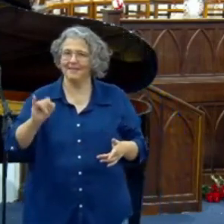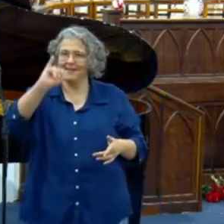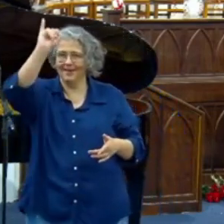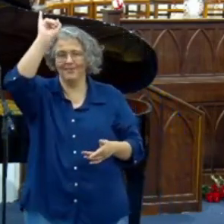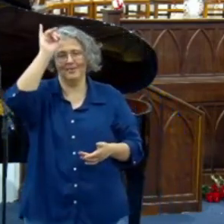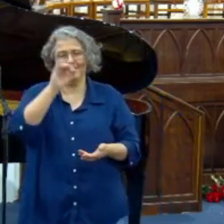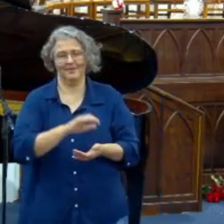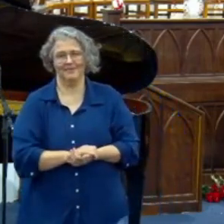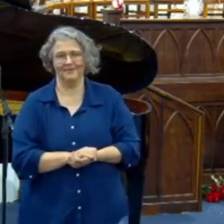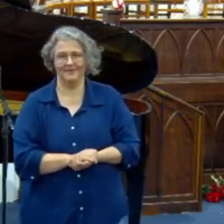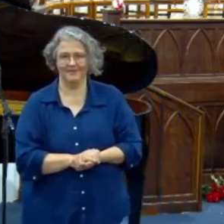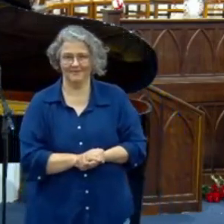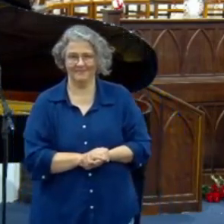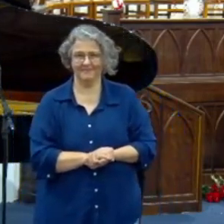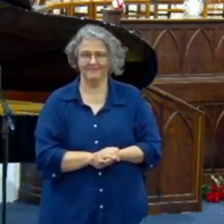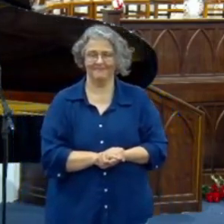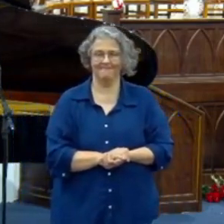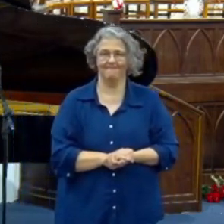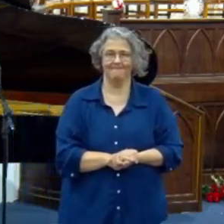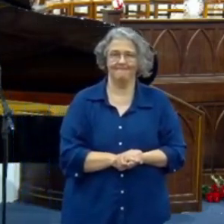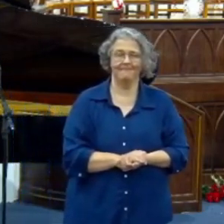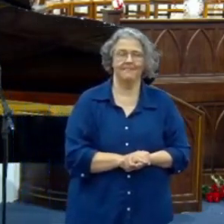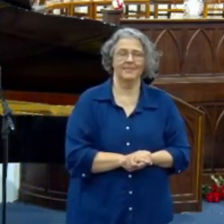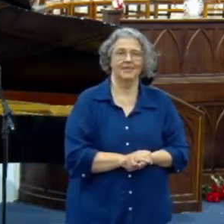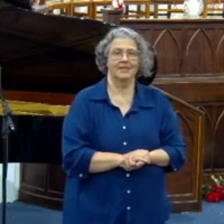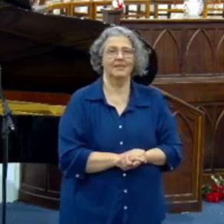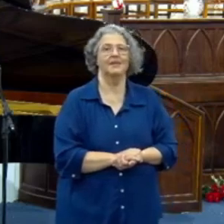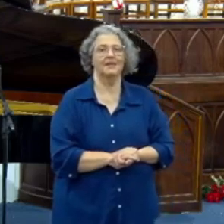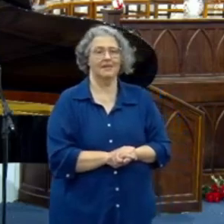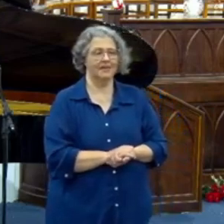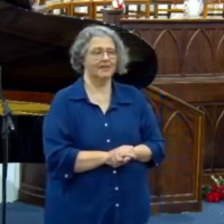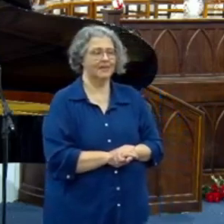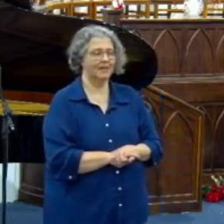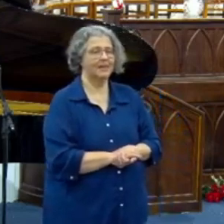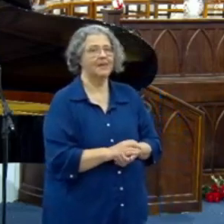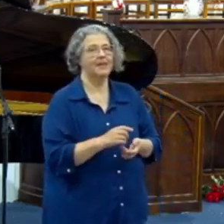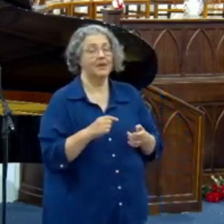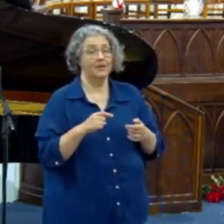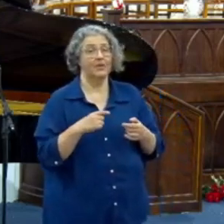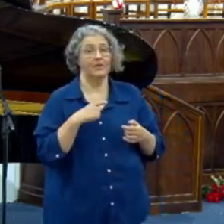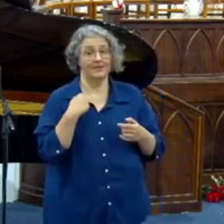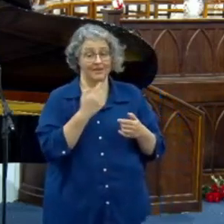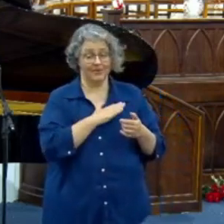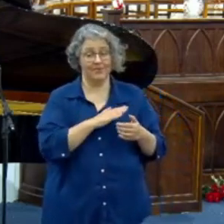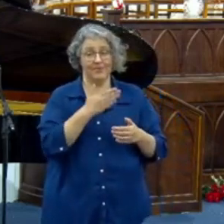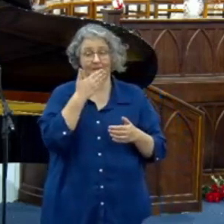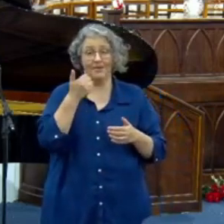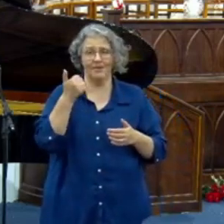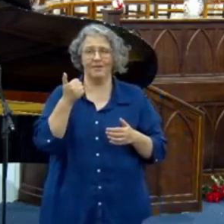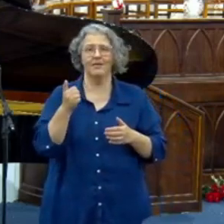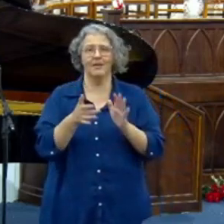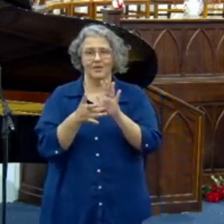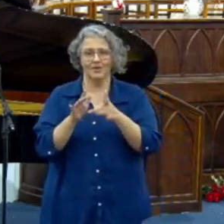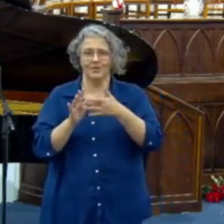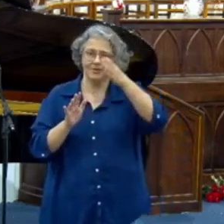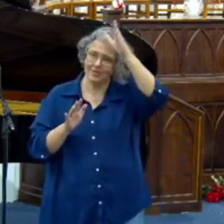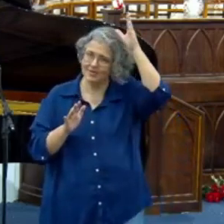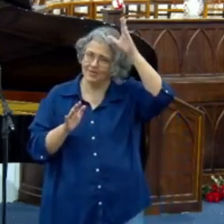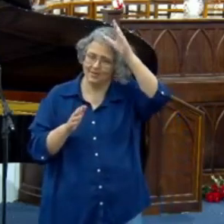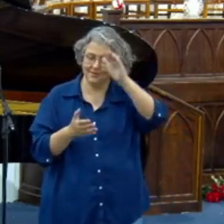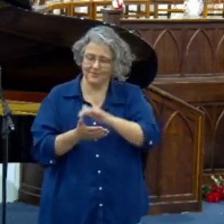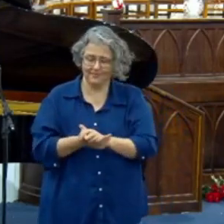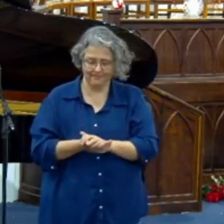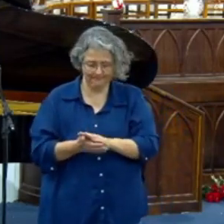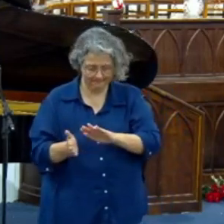Ele é o nosso valor. O que temos em nós de Cristo é o nosso valor. Quinto ponto, já que a nossa